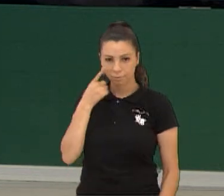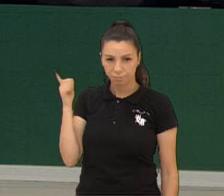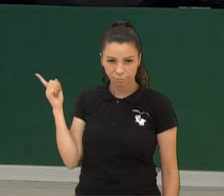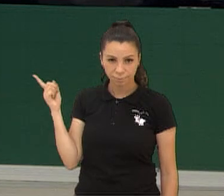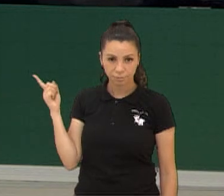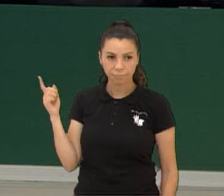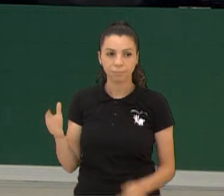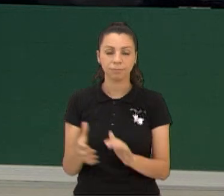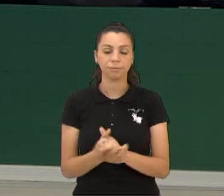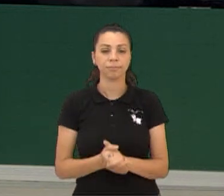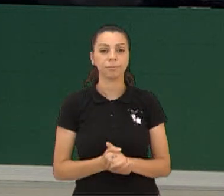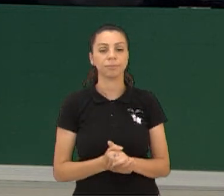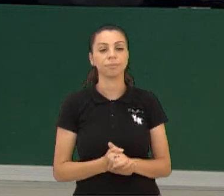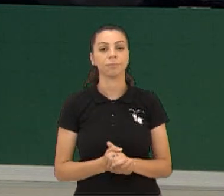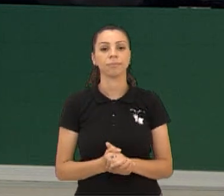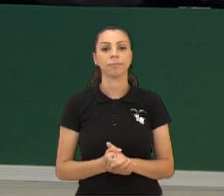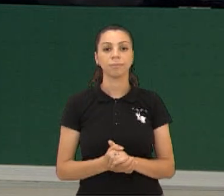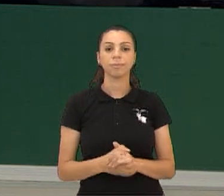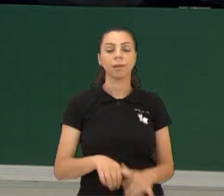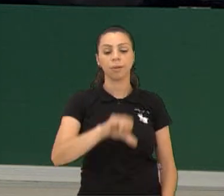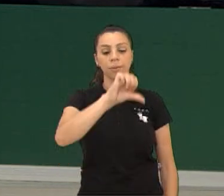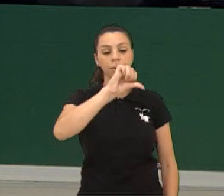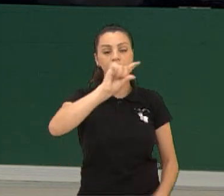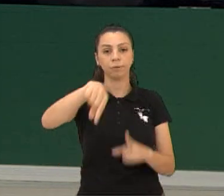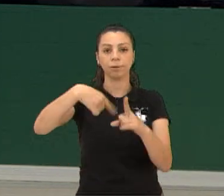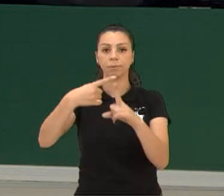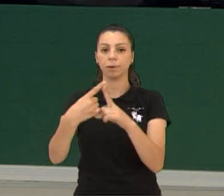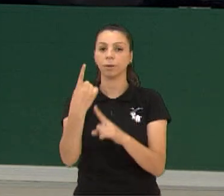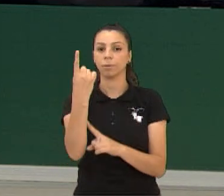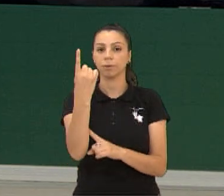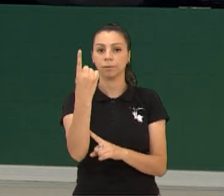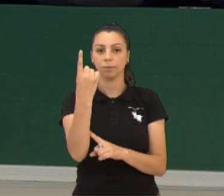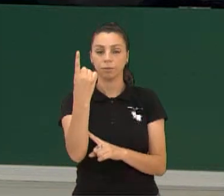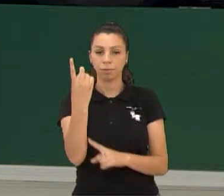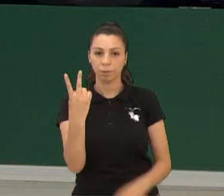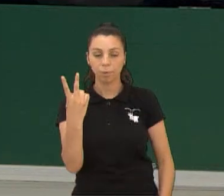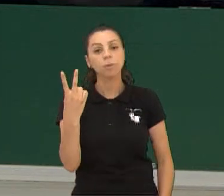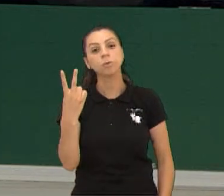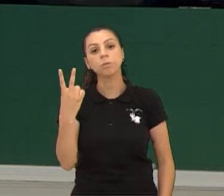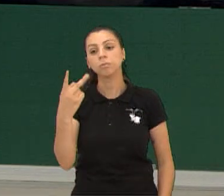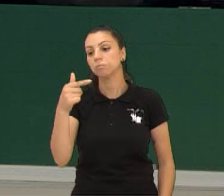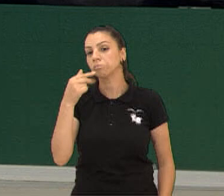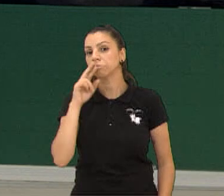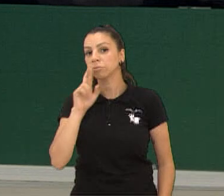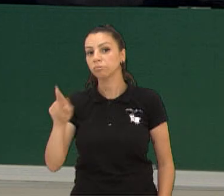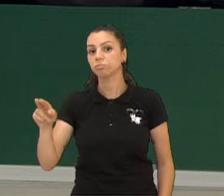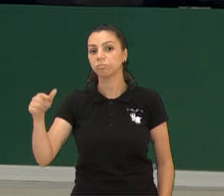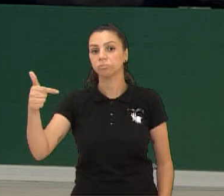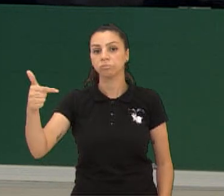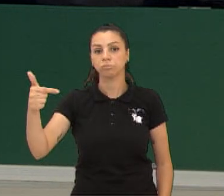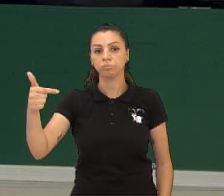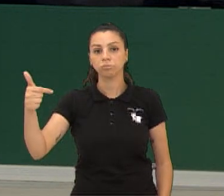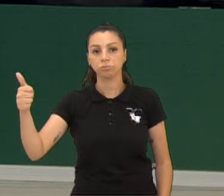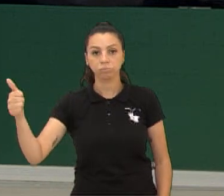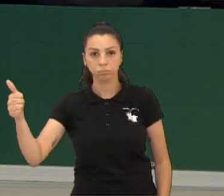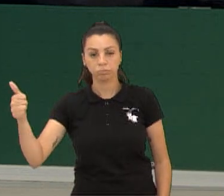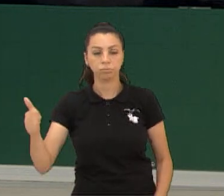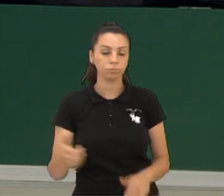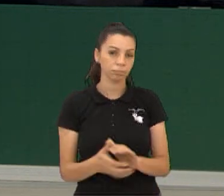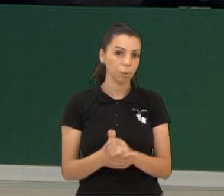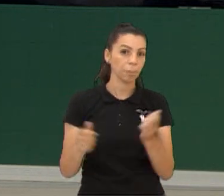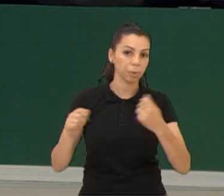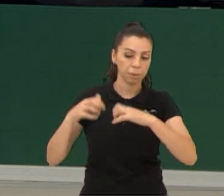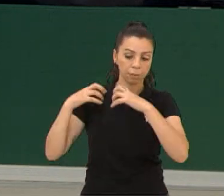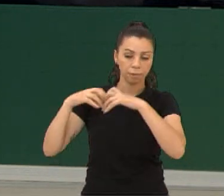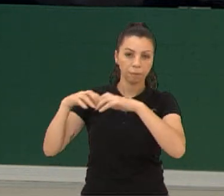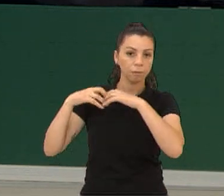fez? 12 mais 9 vai dar 21. Professora, como é que eu posso fazer esse cálculo mental para chegar no 21? Ó, fica